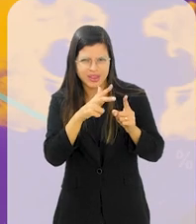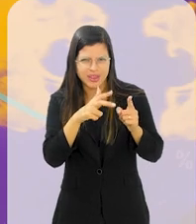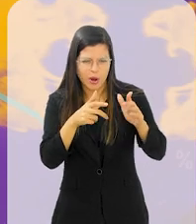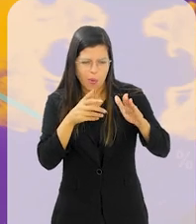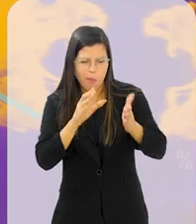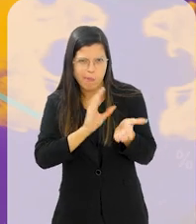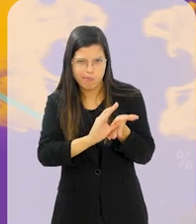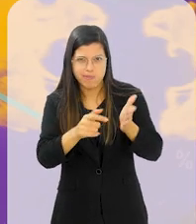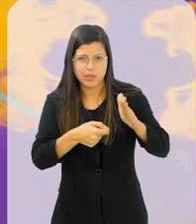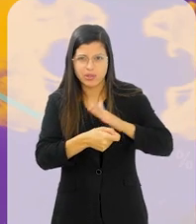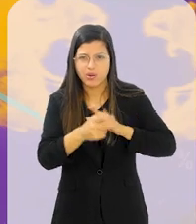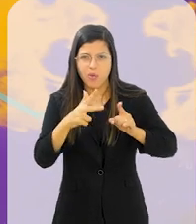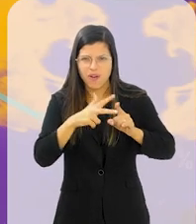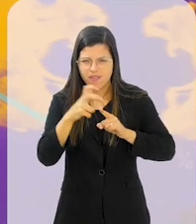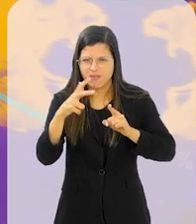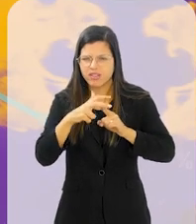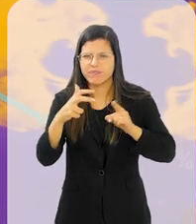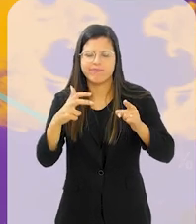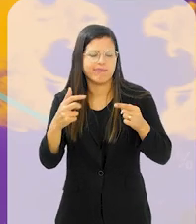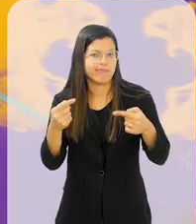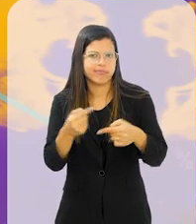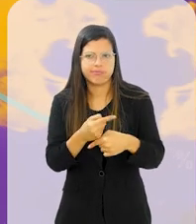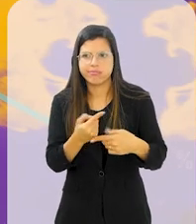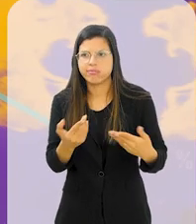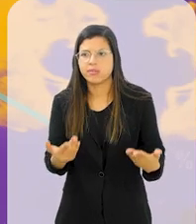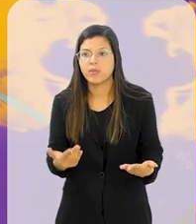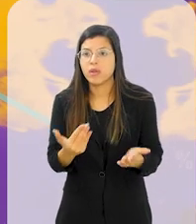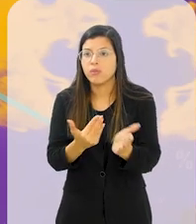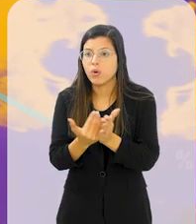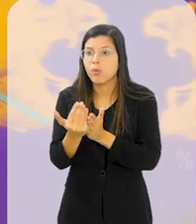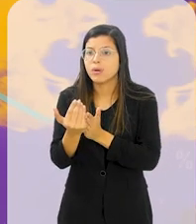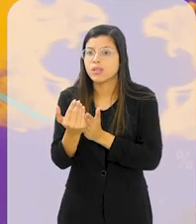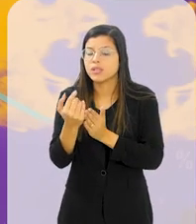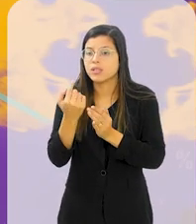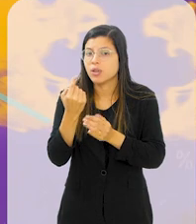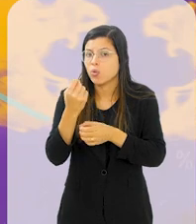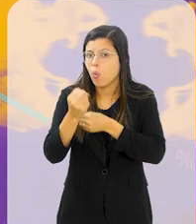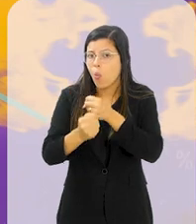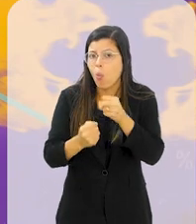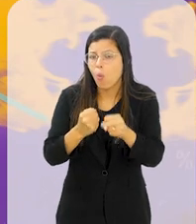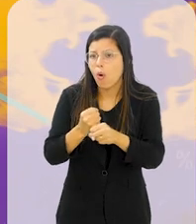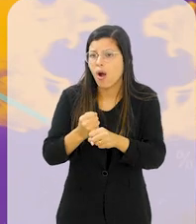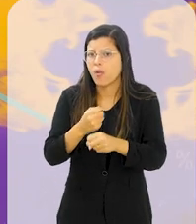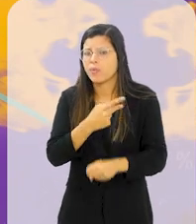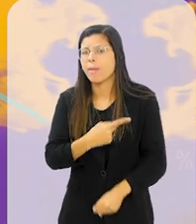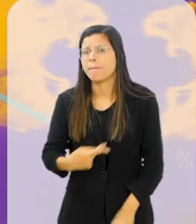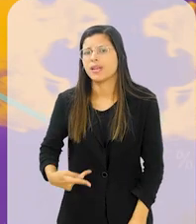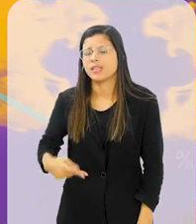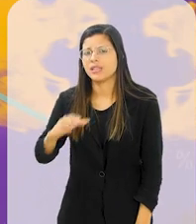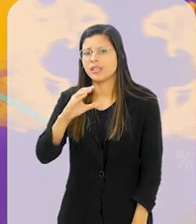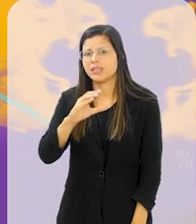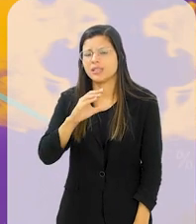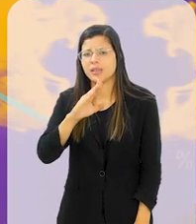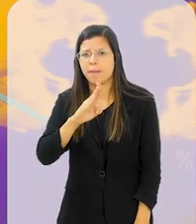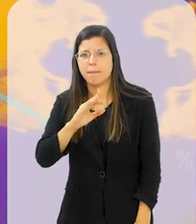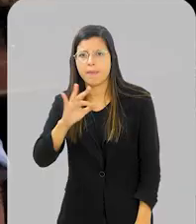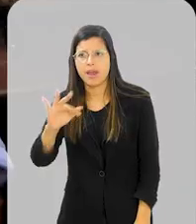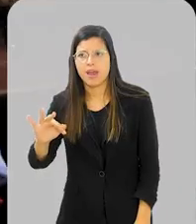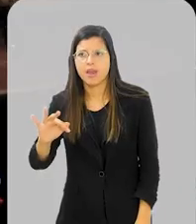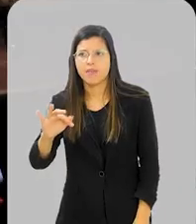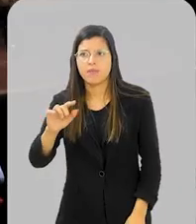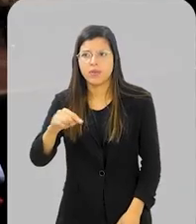né? Divergência com o Ricardo Teixeira. Estava iniciando, tinha um ano a presidência da CBF, ele entrou em 89,